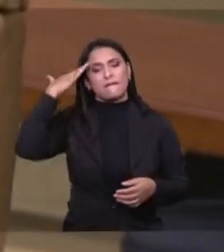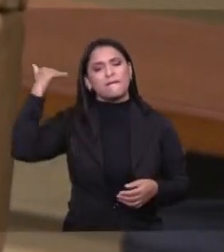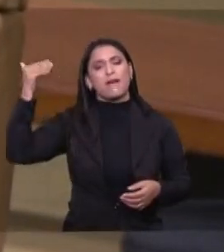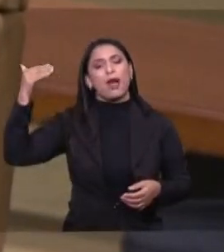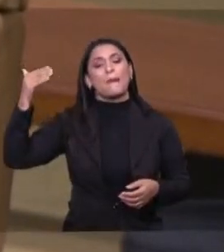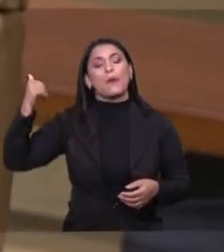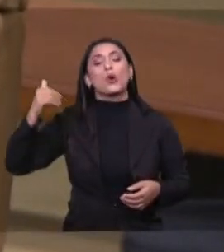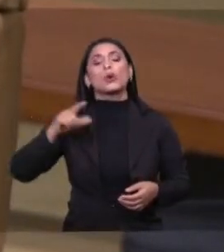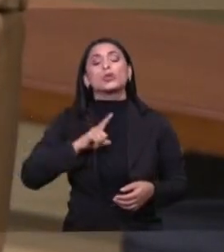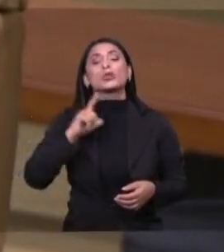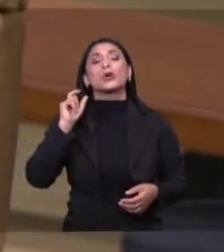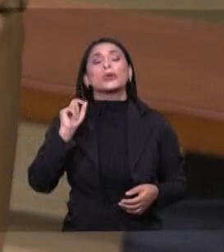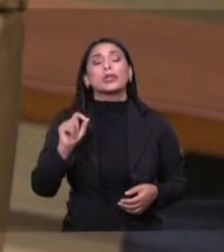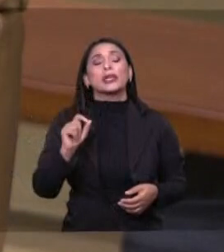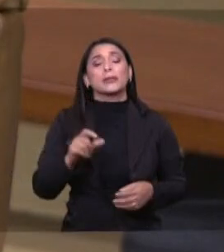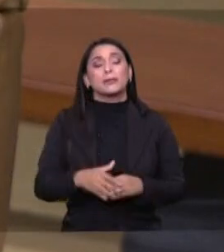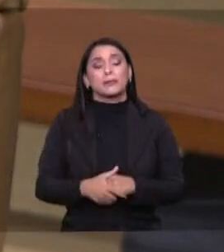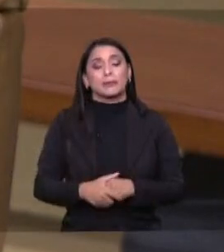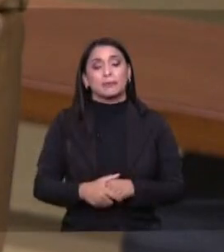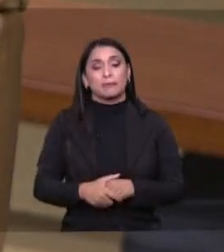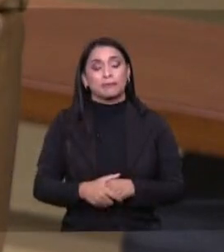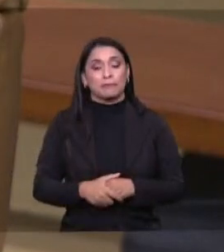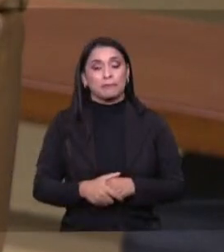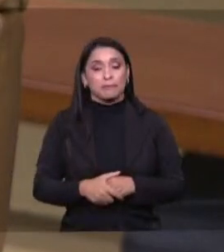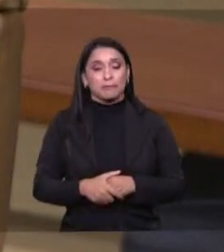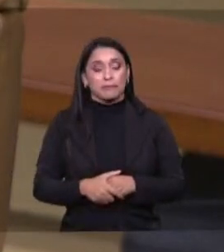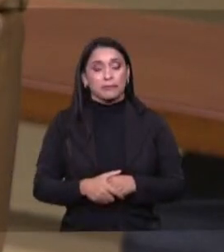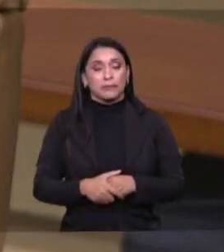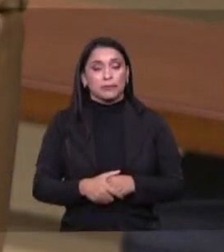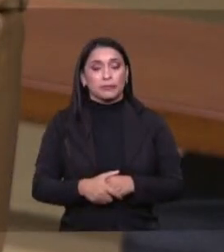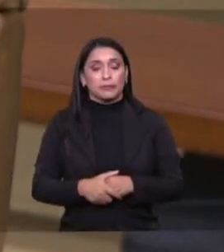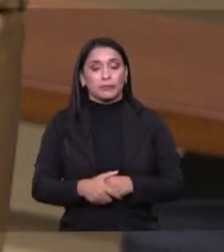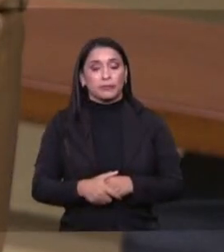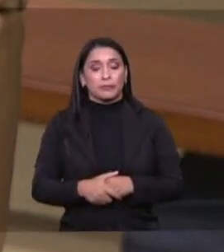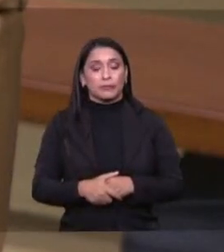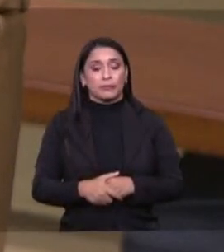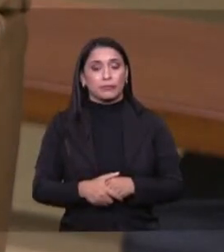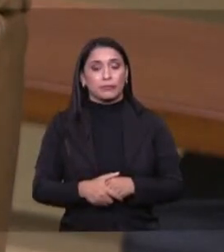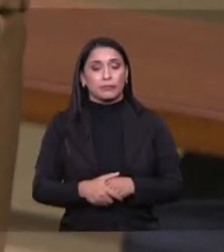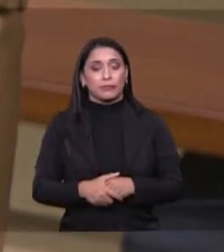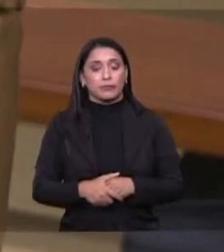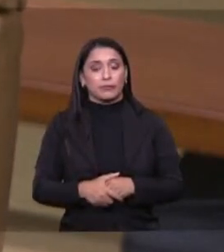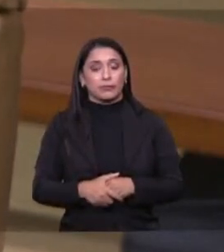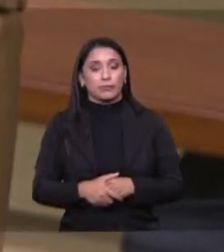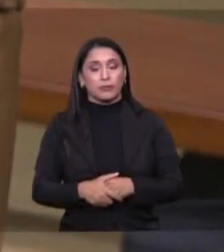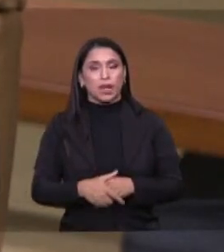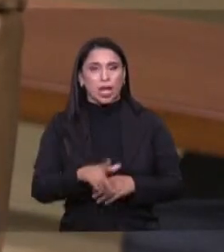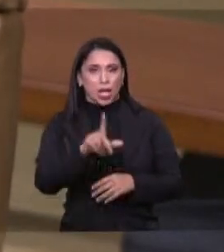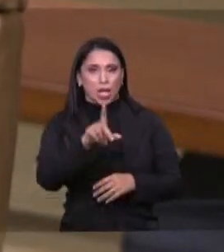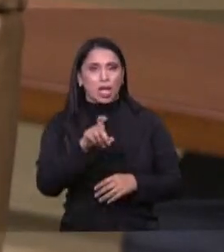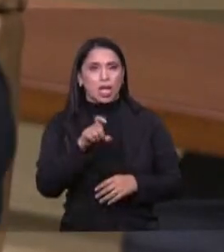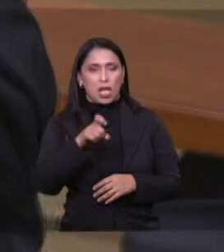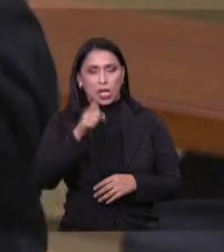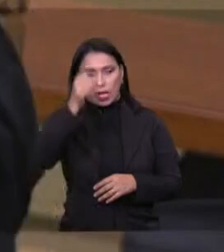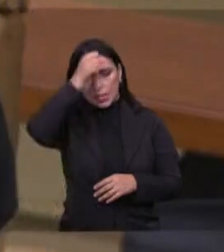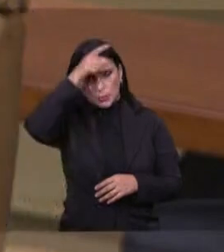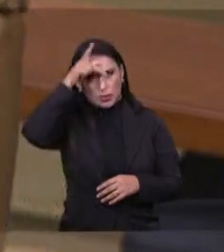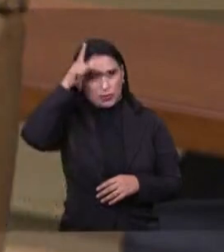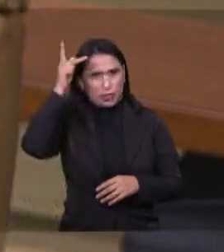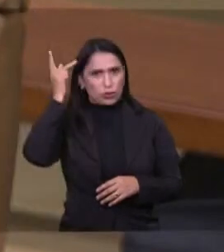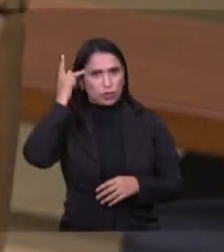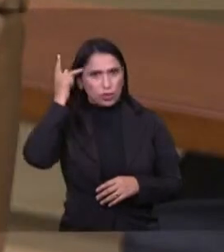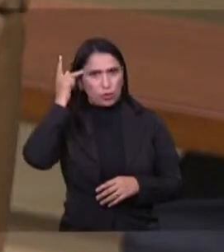conhecidíssimo, em que a polícia foi efetuar a prisão, também de um outro ex-prefeito de São